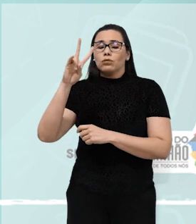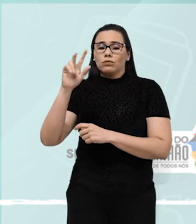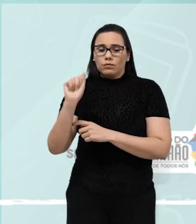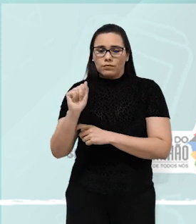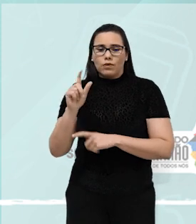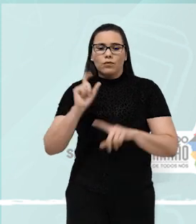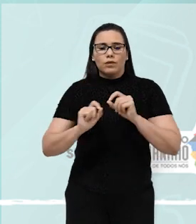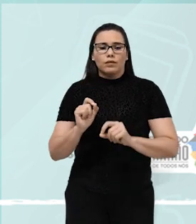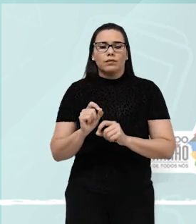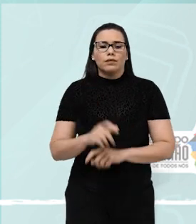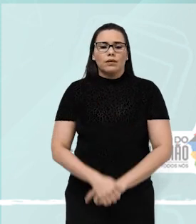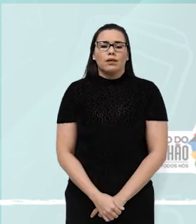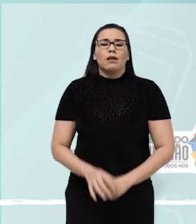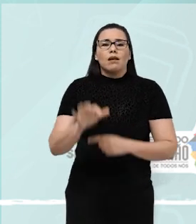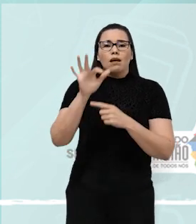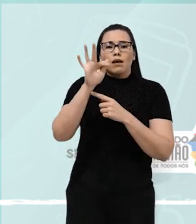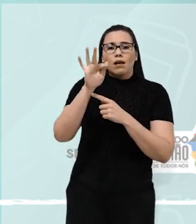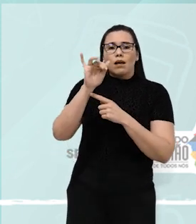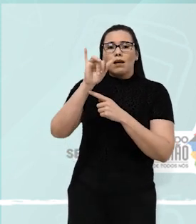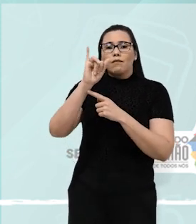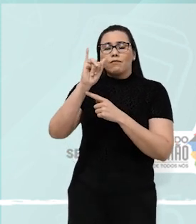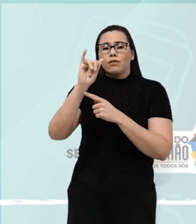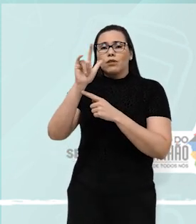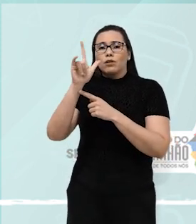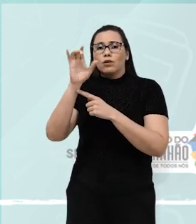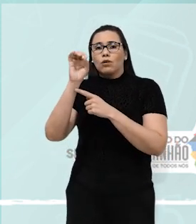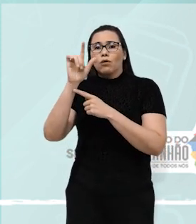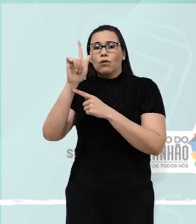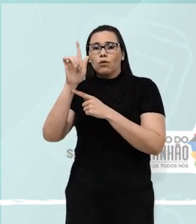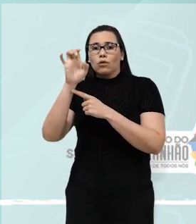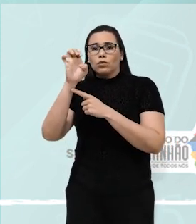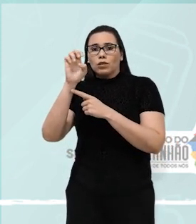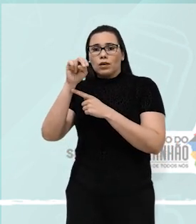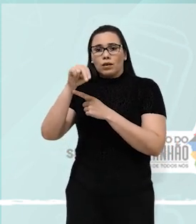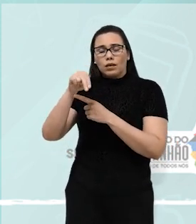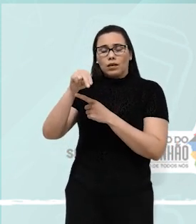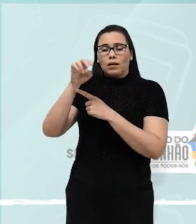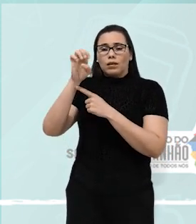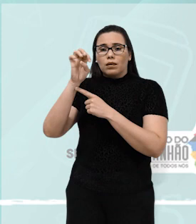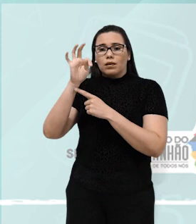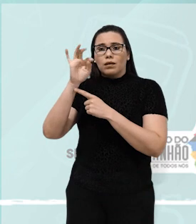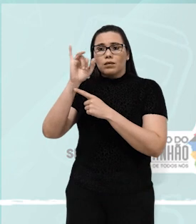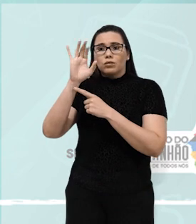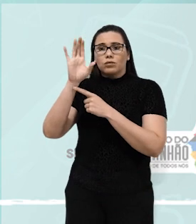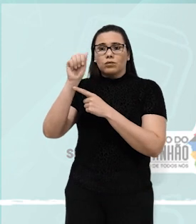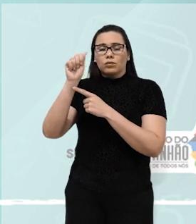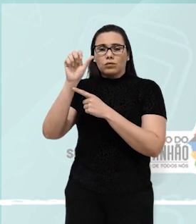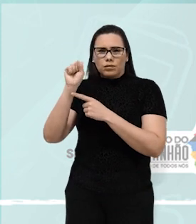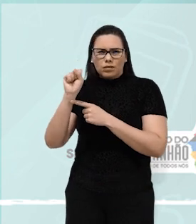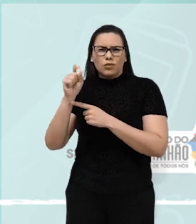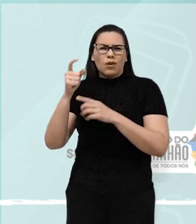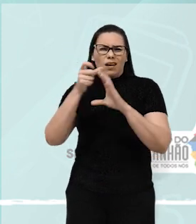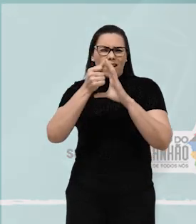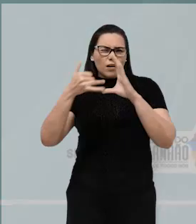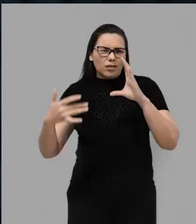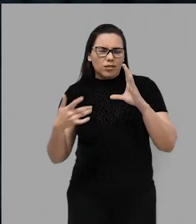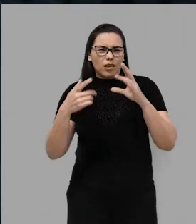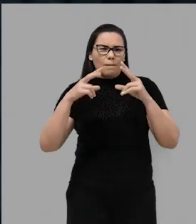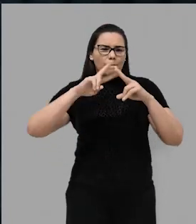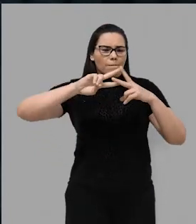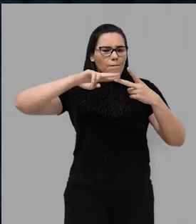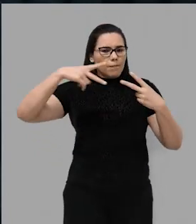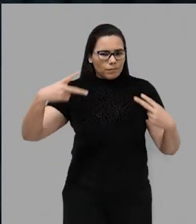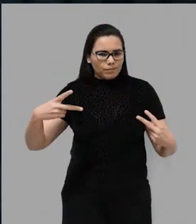cladogramas. Então, quando você vai olhar, por exemplo, a classificação de um determinado grupo de indivíduos, você vai